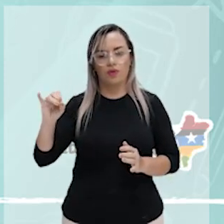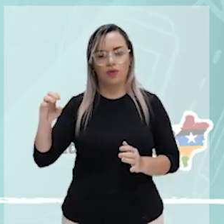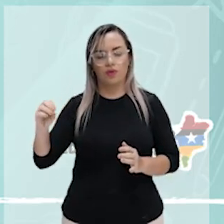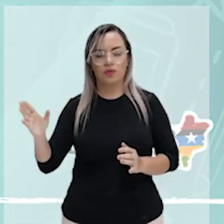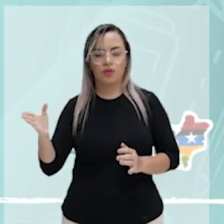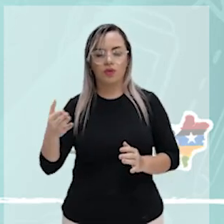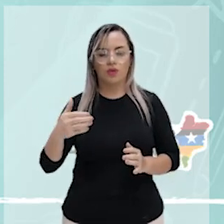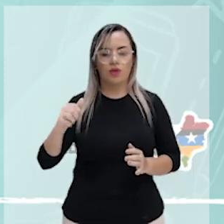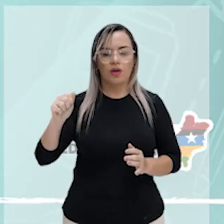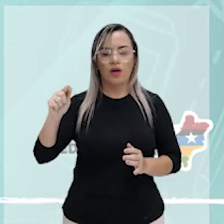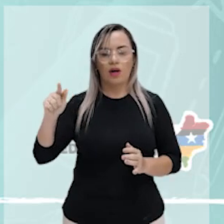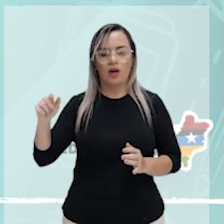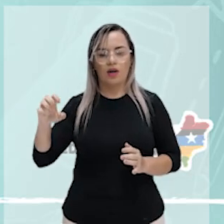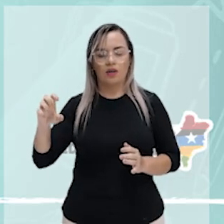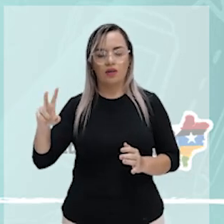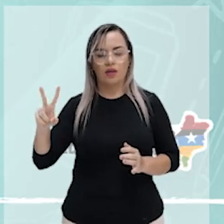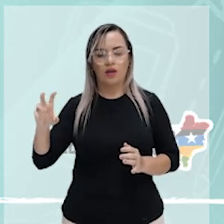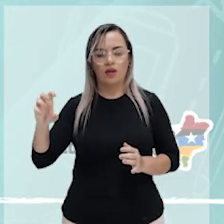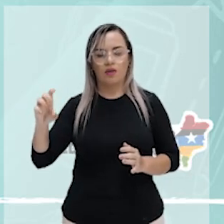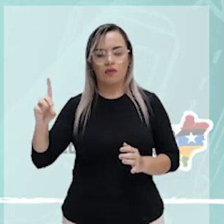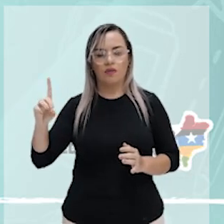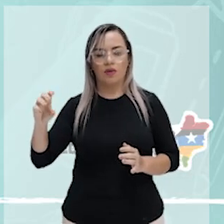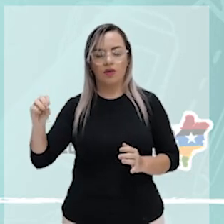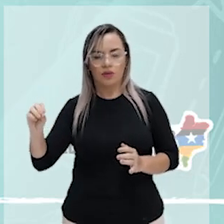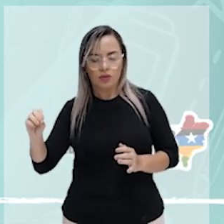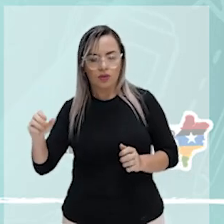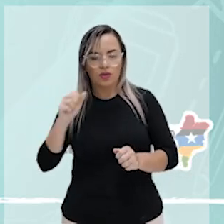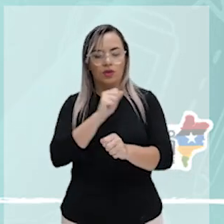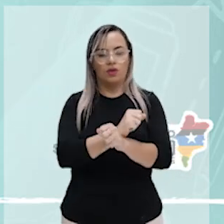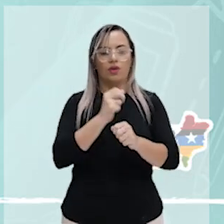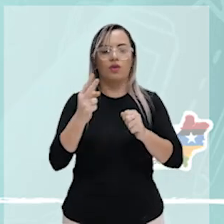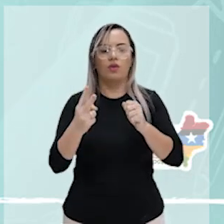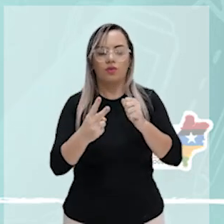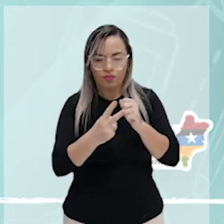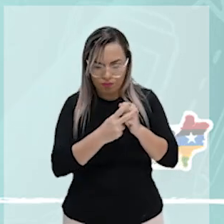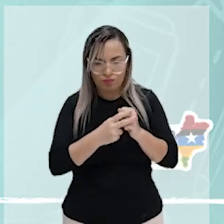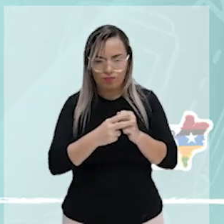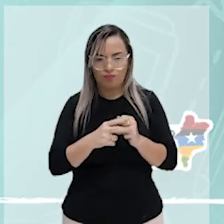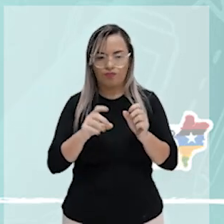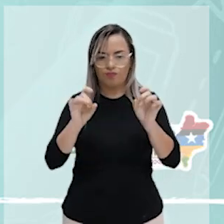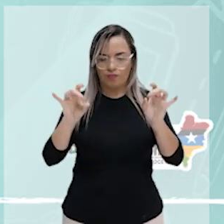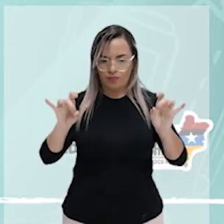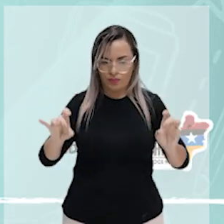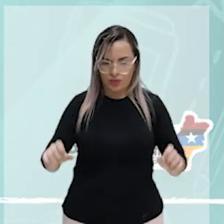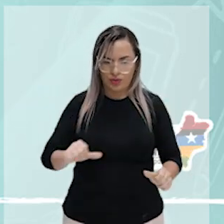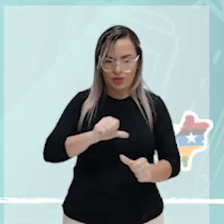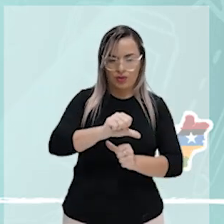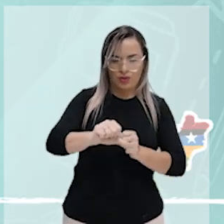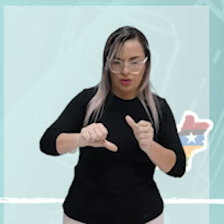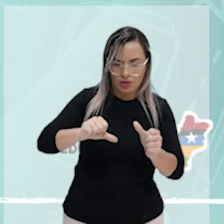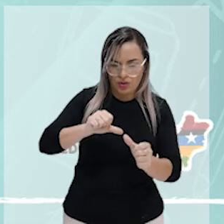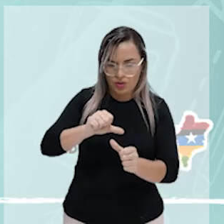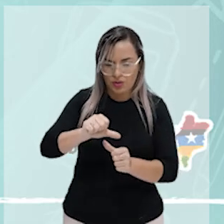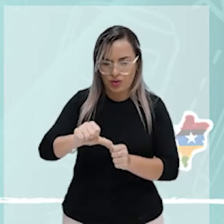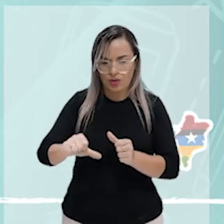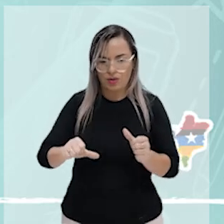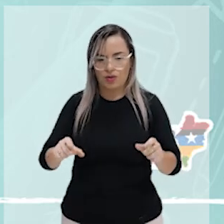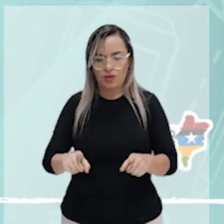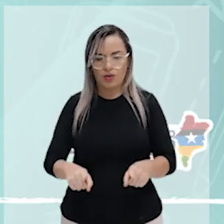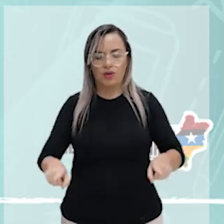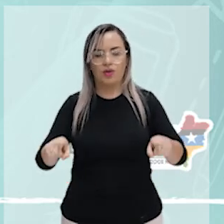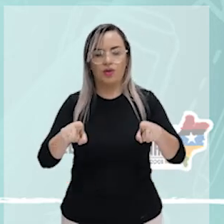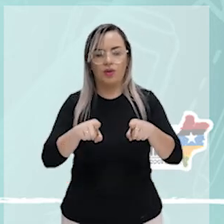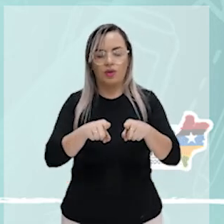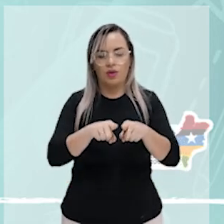advérbios para dar essa especificidade, para dar essa modificação no verbo, no adjetivo e também